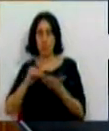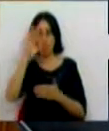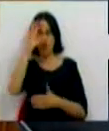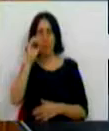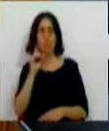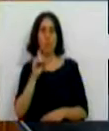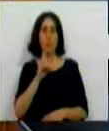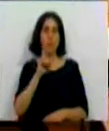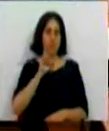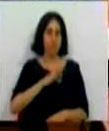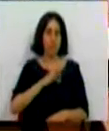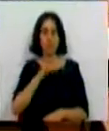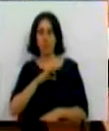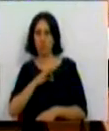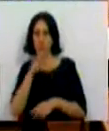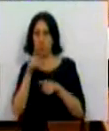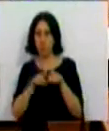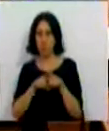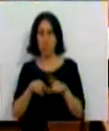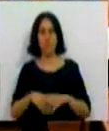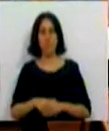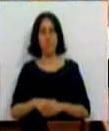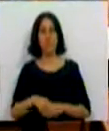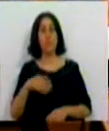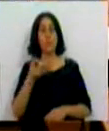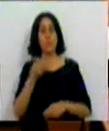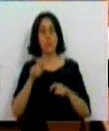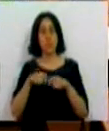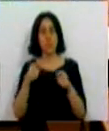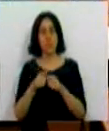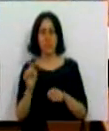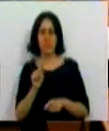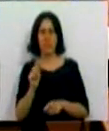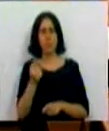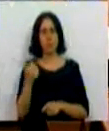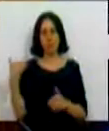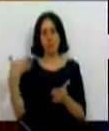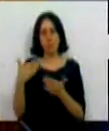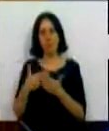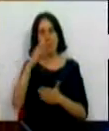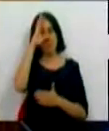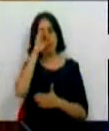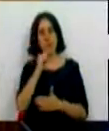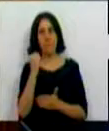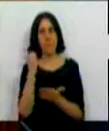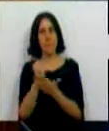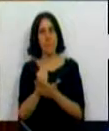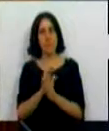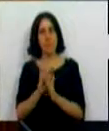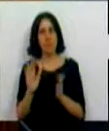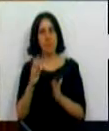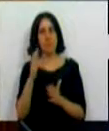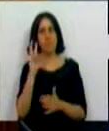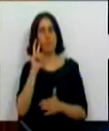Srs. Deputados. O Partido Socialista, nos escassos meses que leva de governação, deixou já a sua marca de valorização da